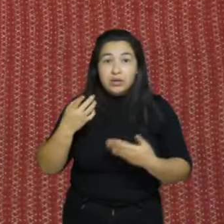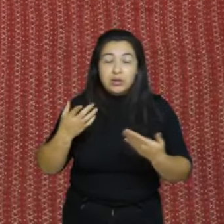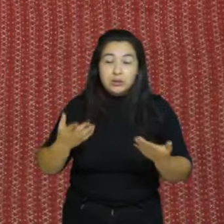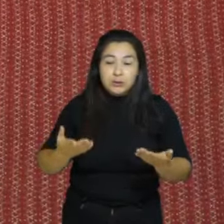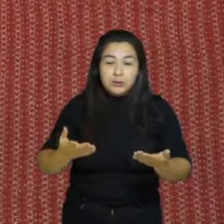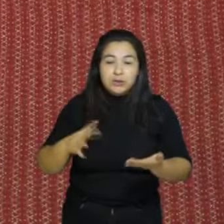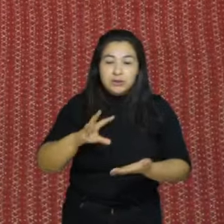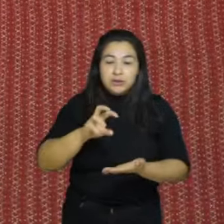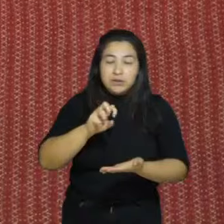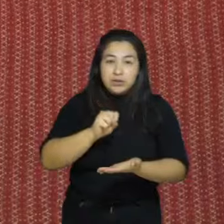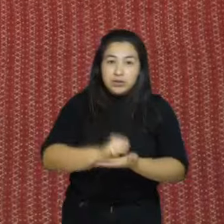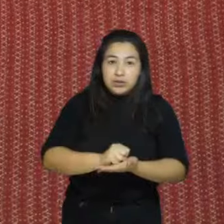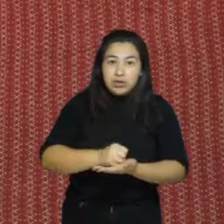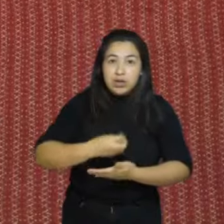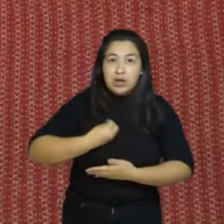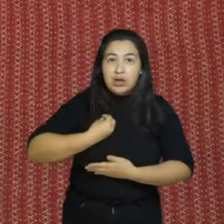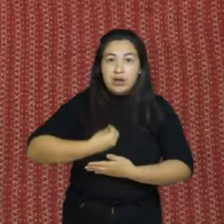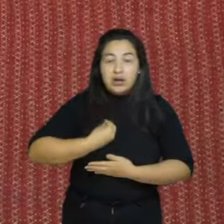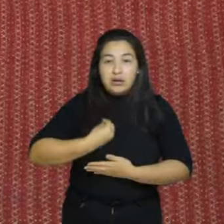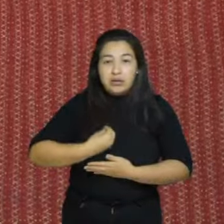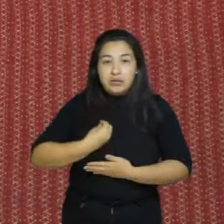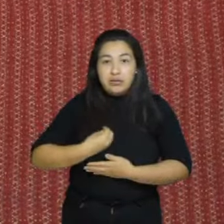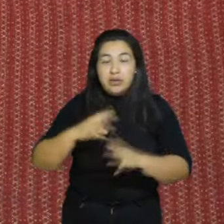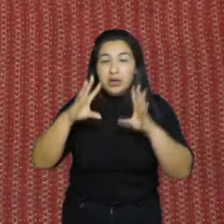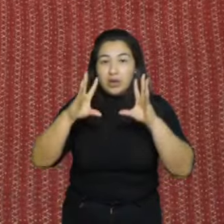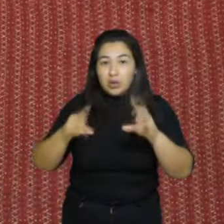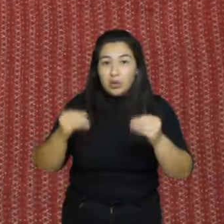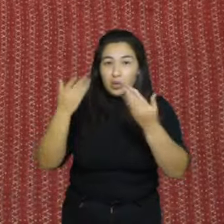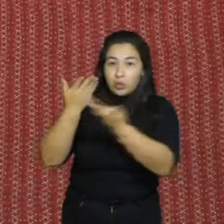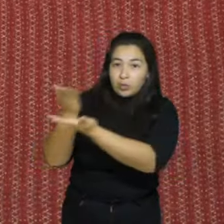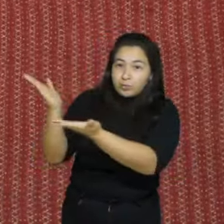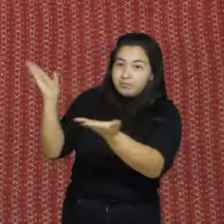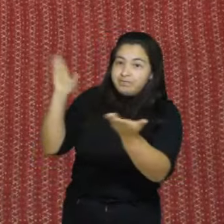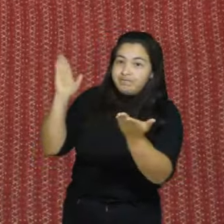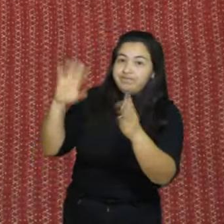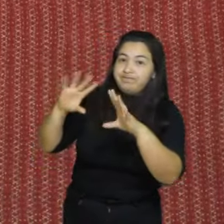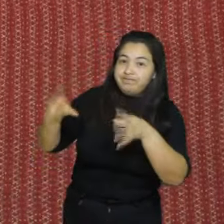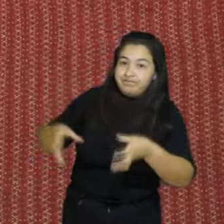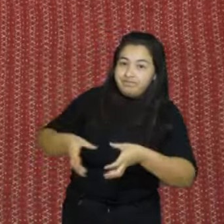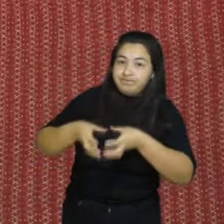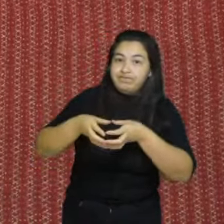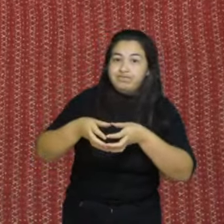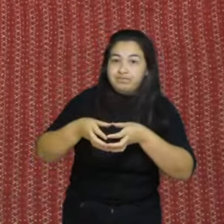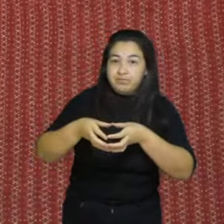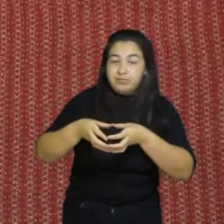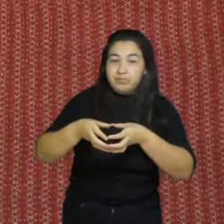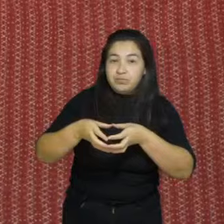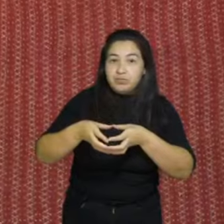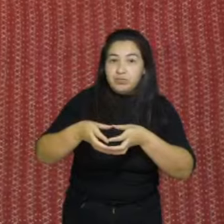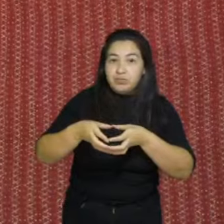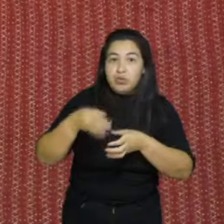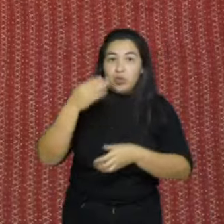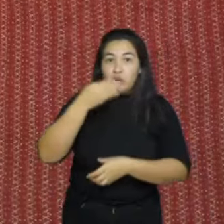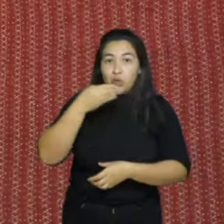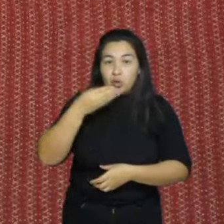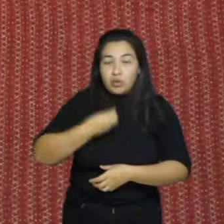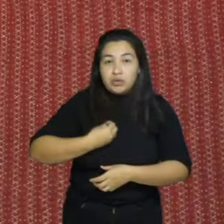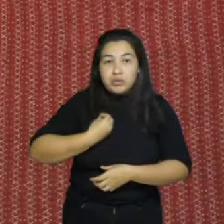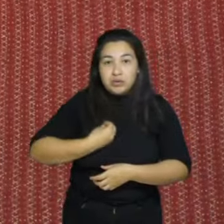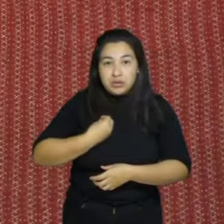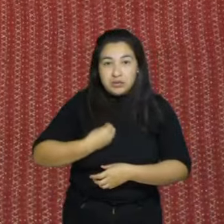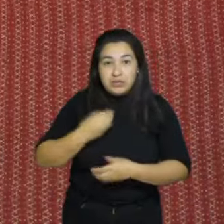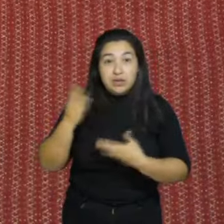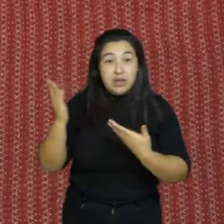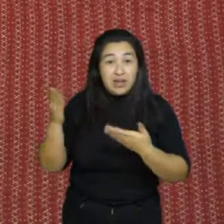só registrar a presença de toda a associação doce vida que aqui está o pessoal venho porque é uma